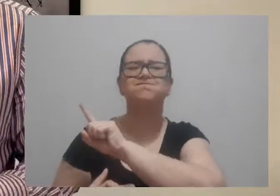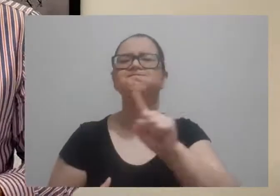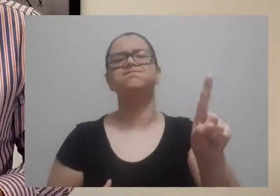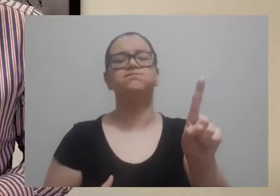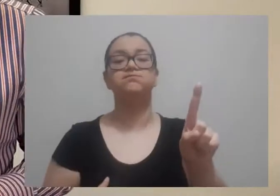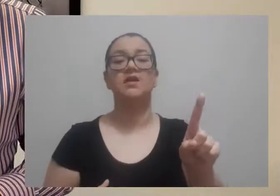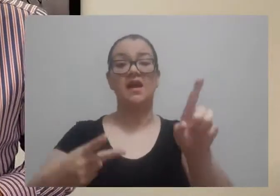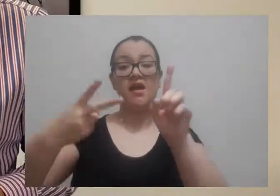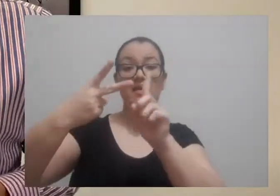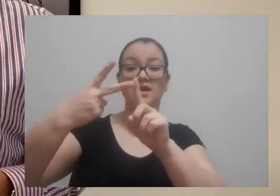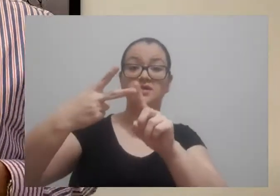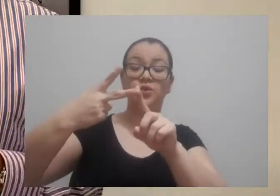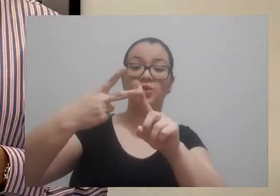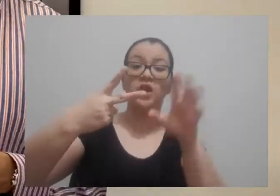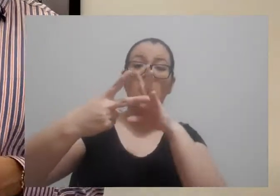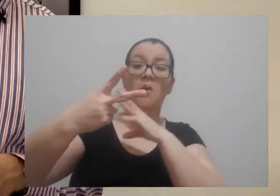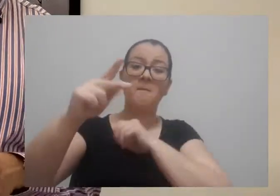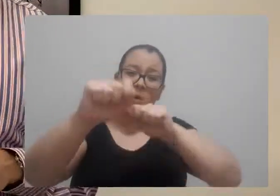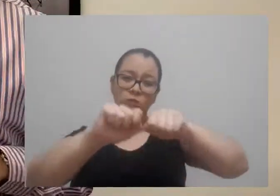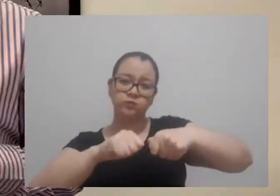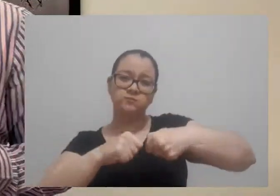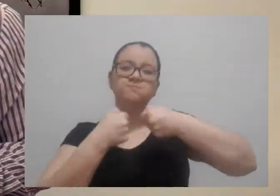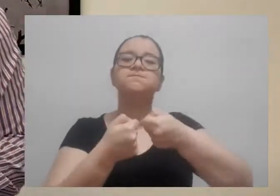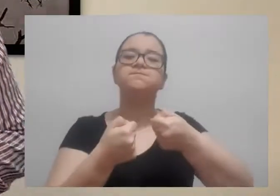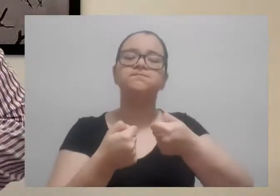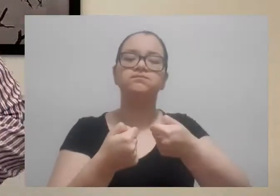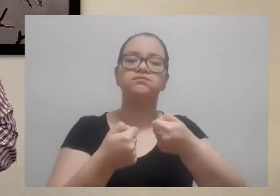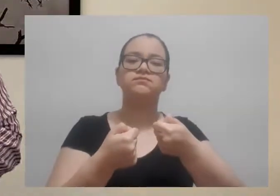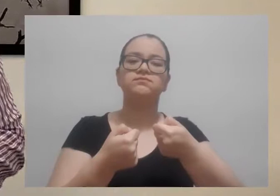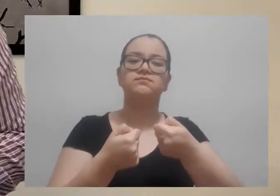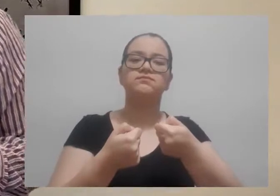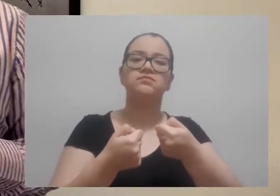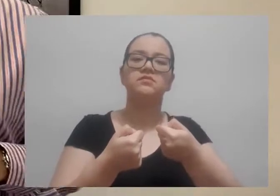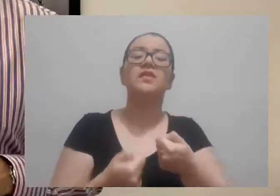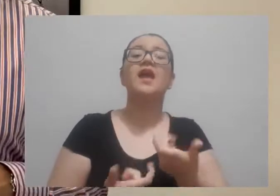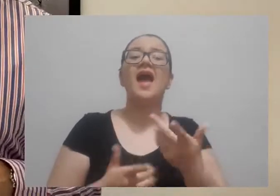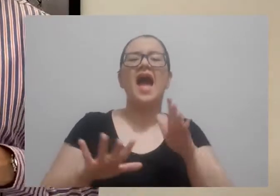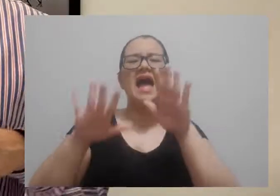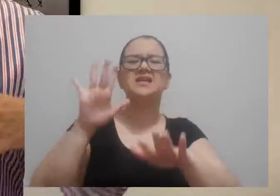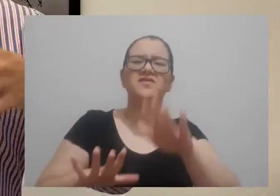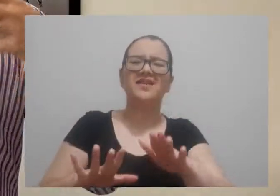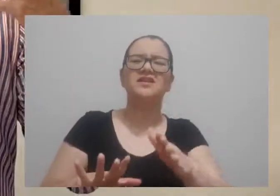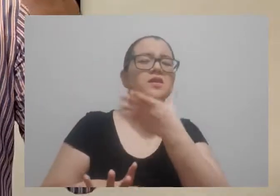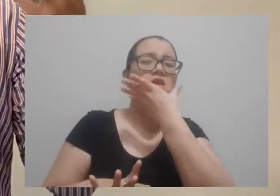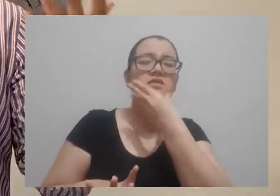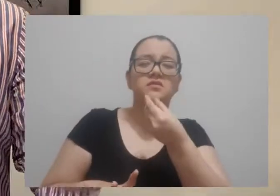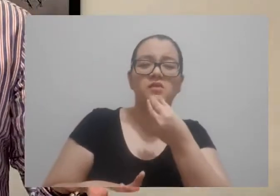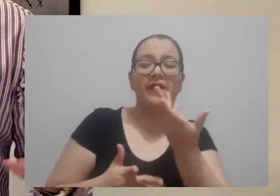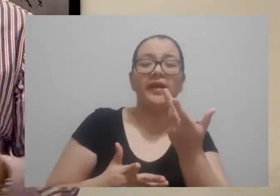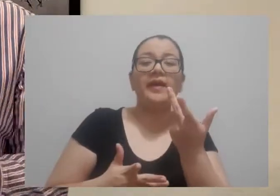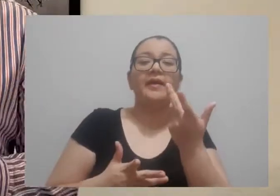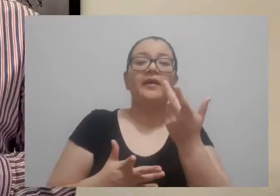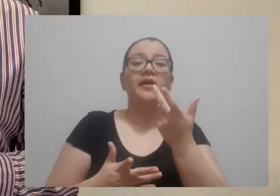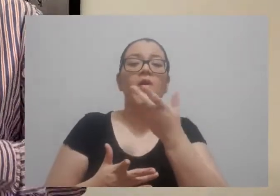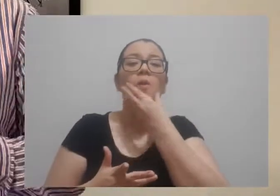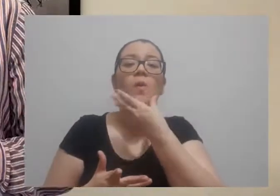ativo. Agostinho disse certa vez o seguinte: muitos têm aprendido a oferecer a outra